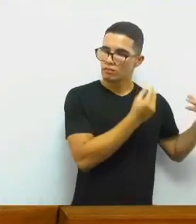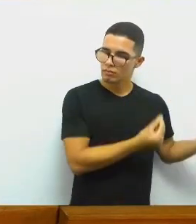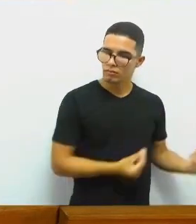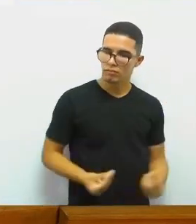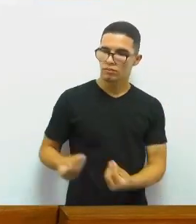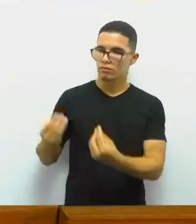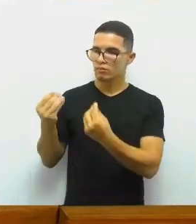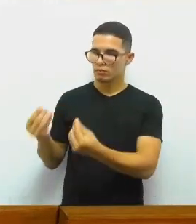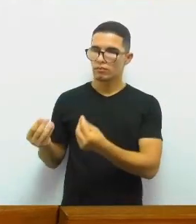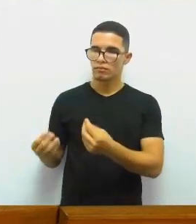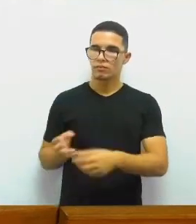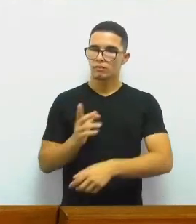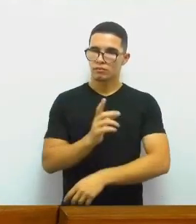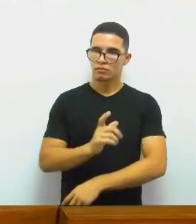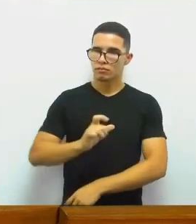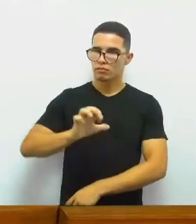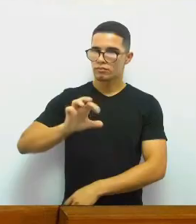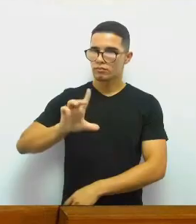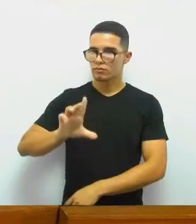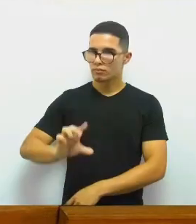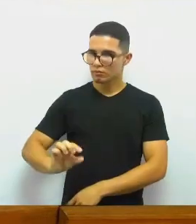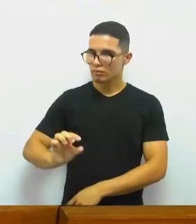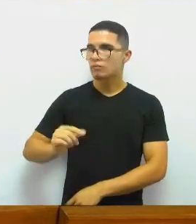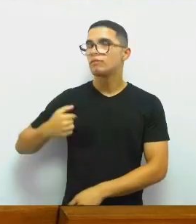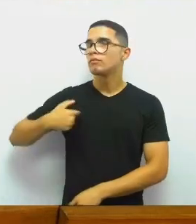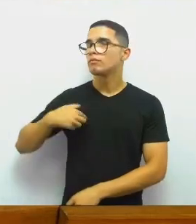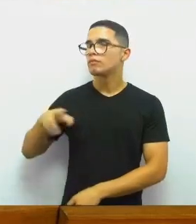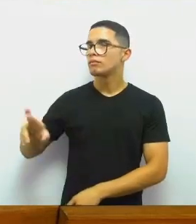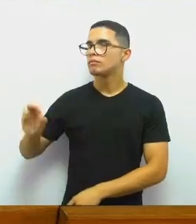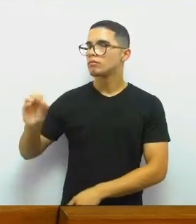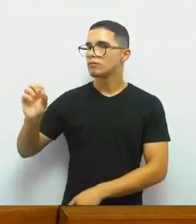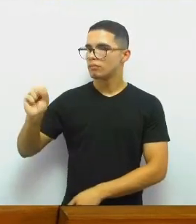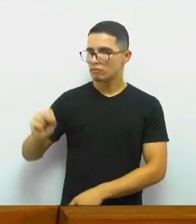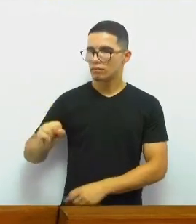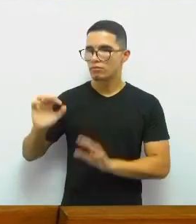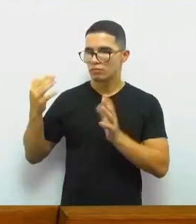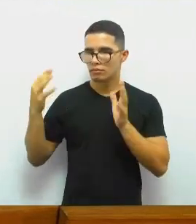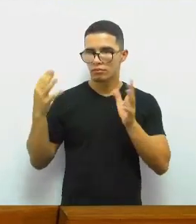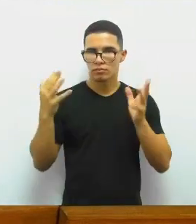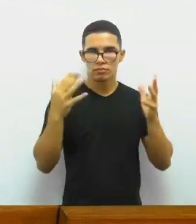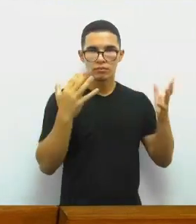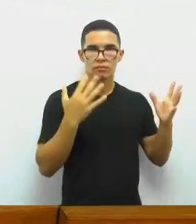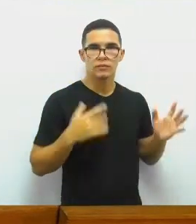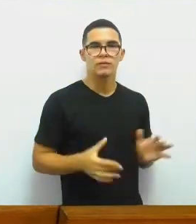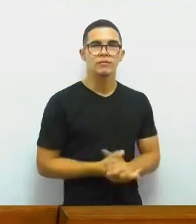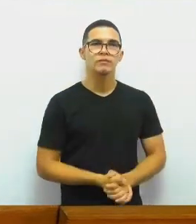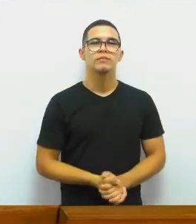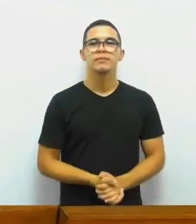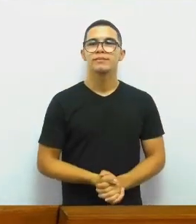aplausos de autoria do vereador Edinho Rodrigues à senhora Rosane dos Reis Luiz. Uma salva de palmas.